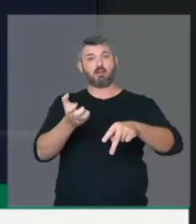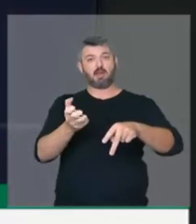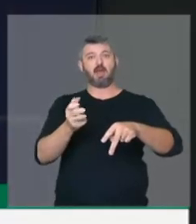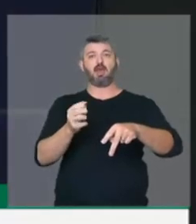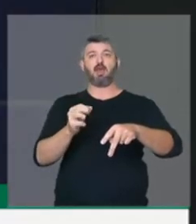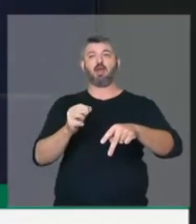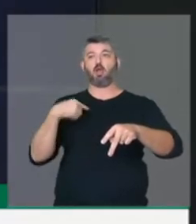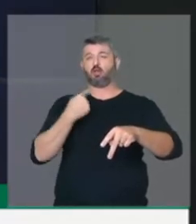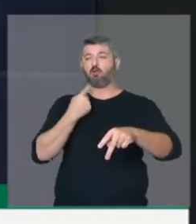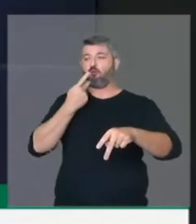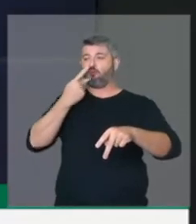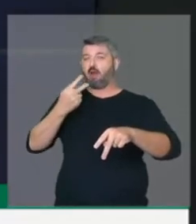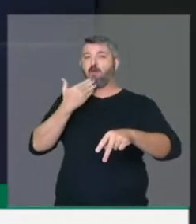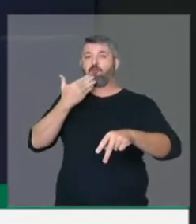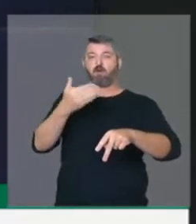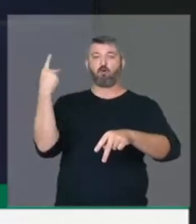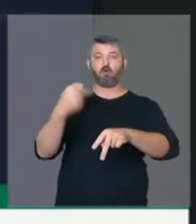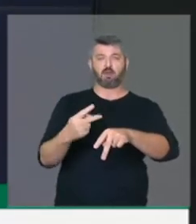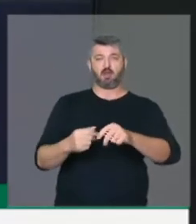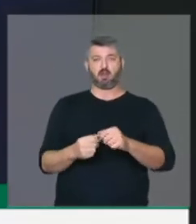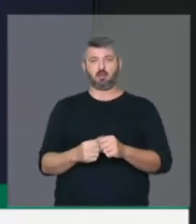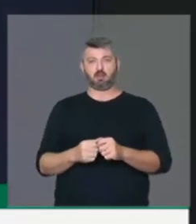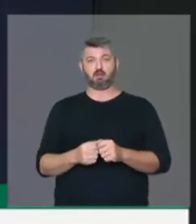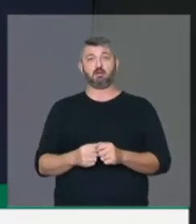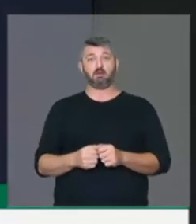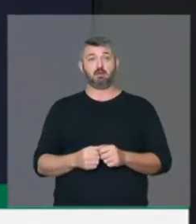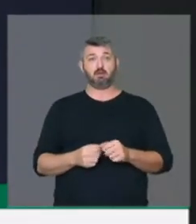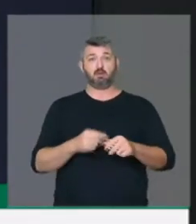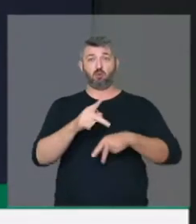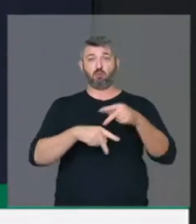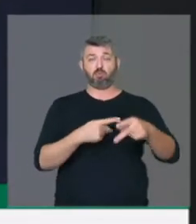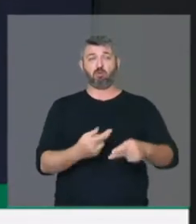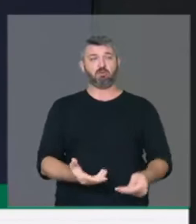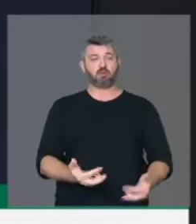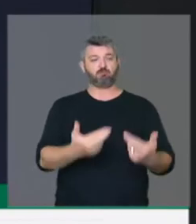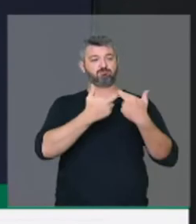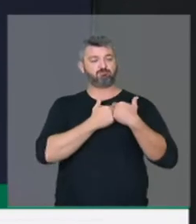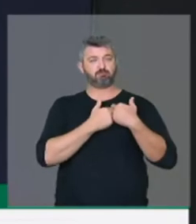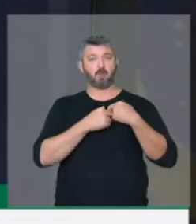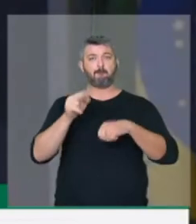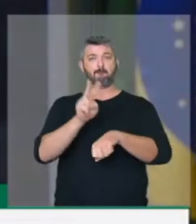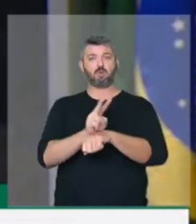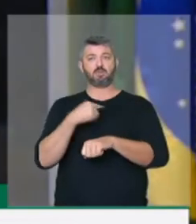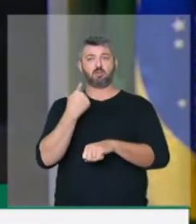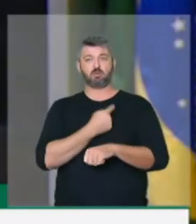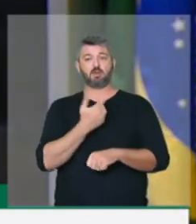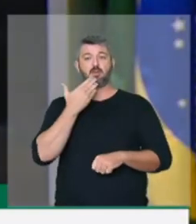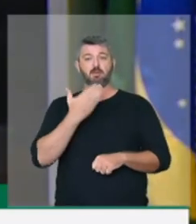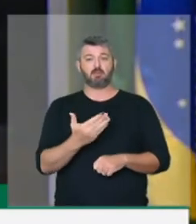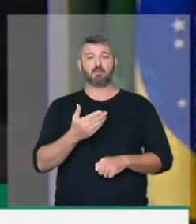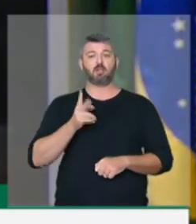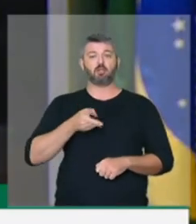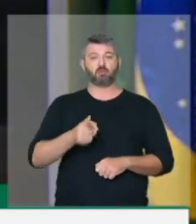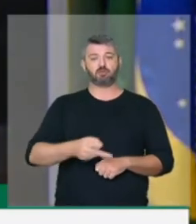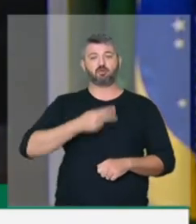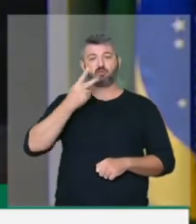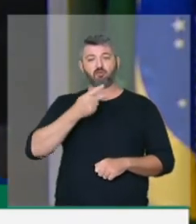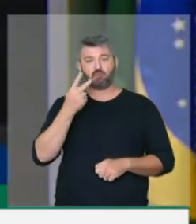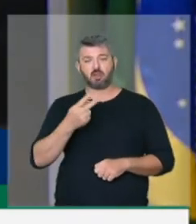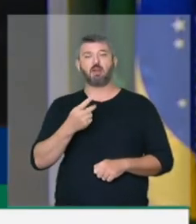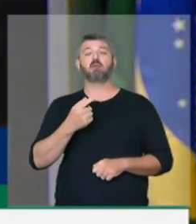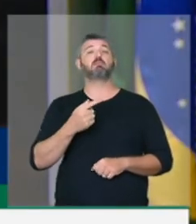eles. Nós temos uma procuração do povo brasileiro. Essa procuração pede que nós continuemos falando com